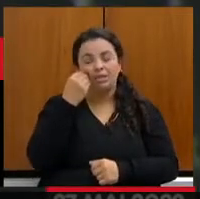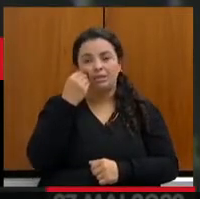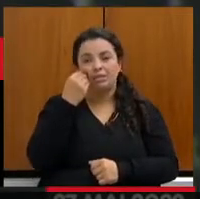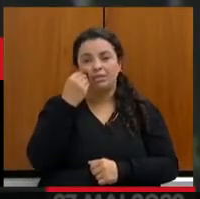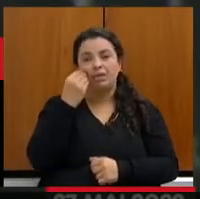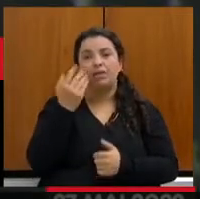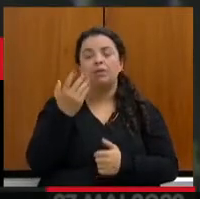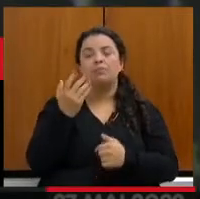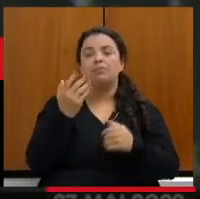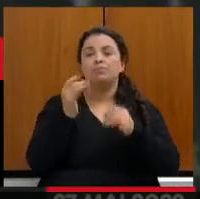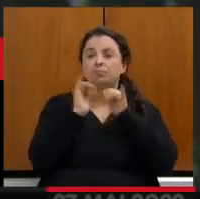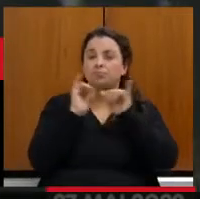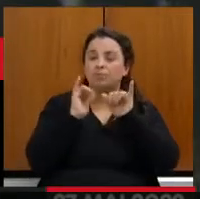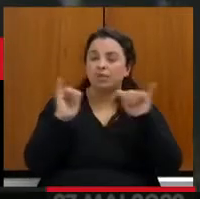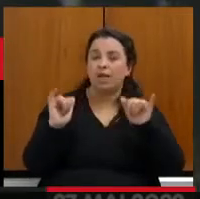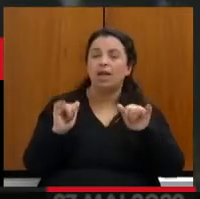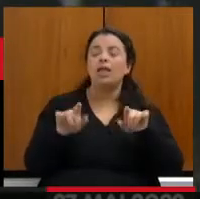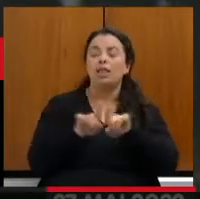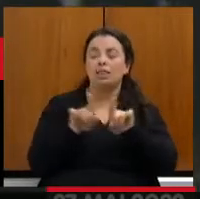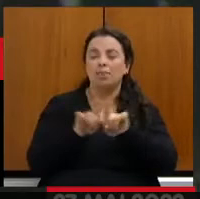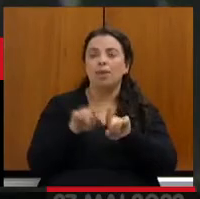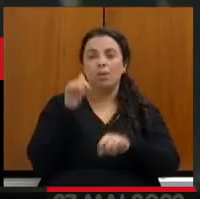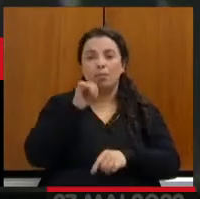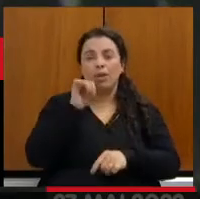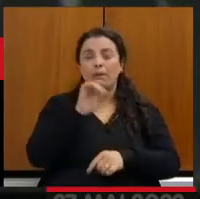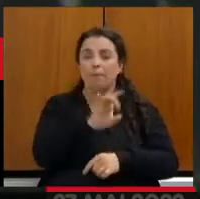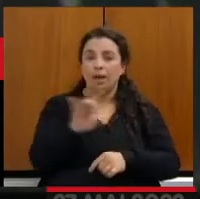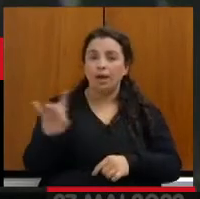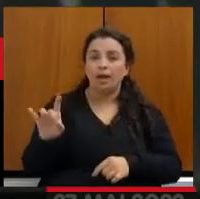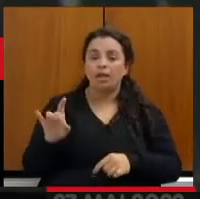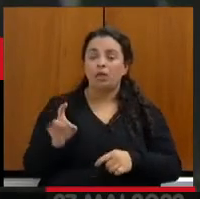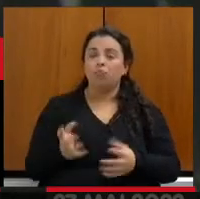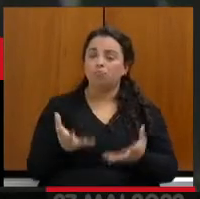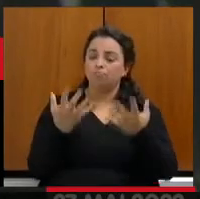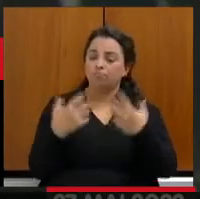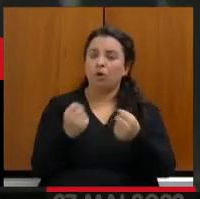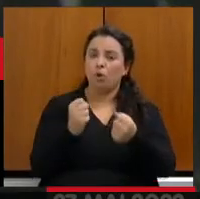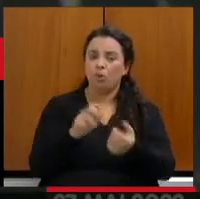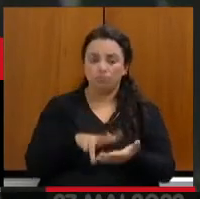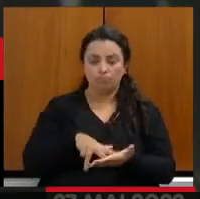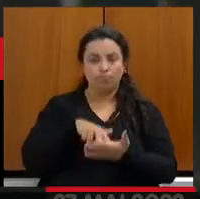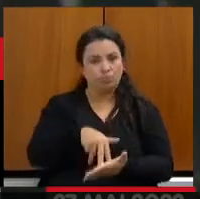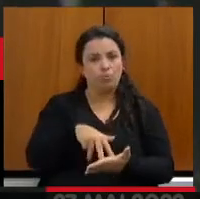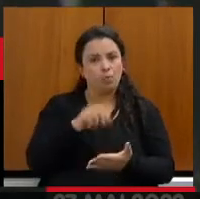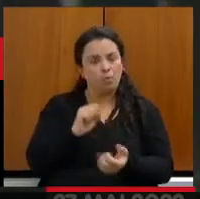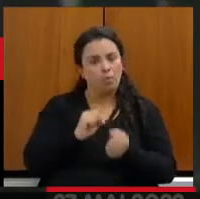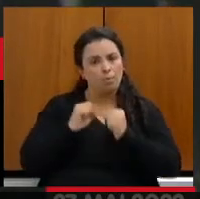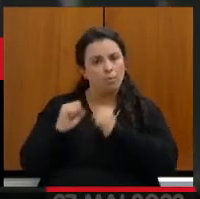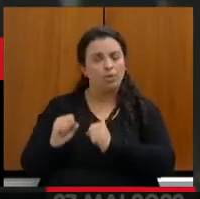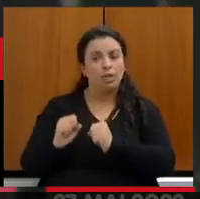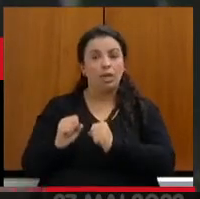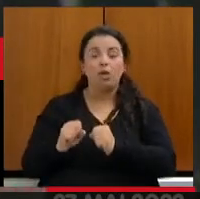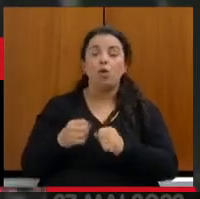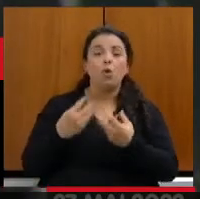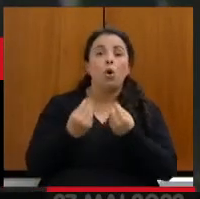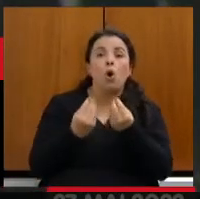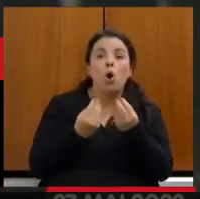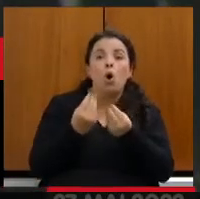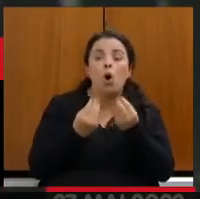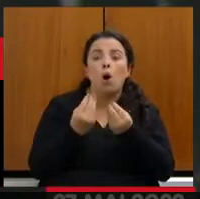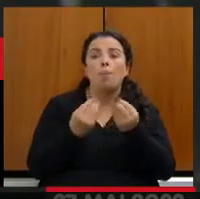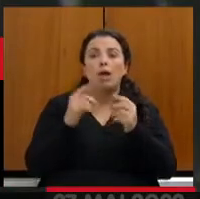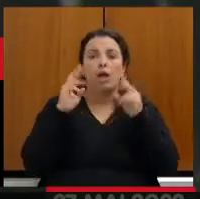e como mulher para cada uma retomar o seu poder que é através o reconhecimento de tipos de violência violência